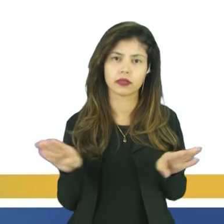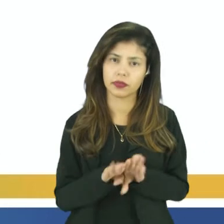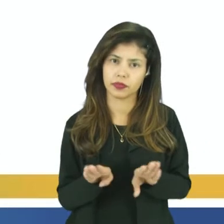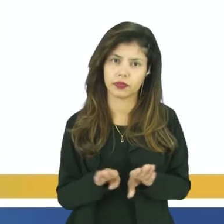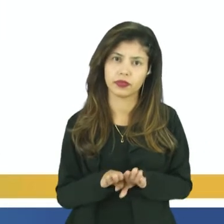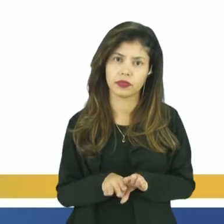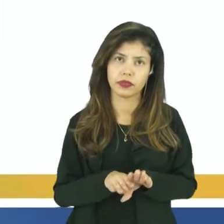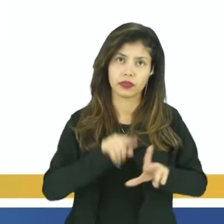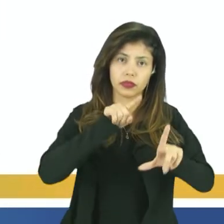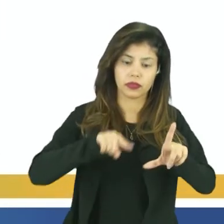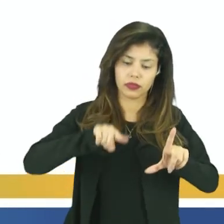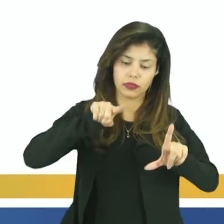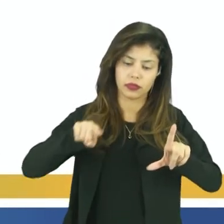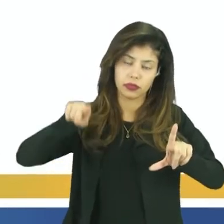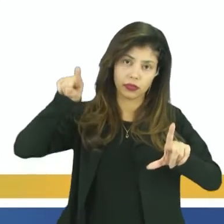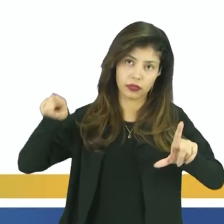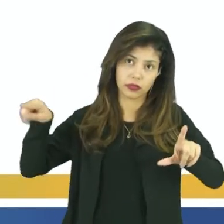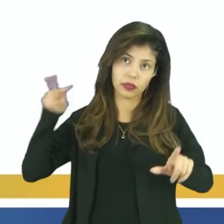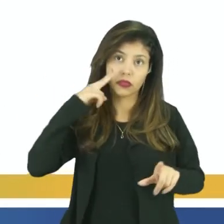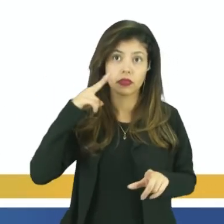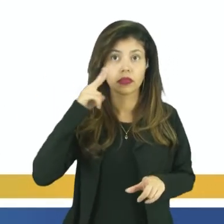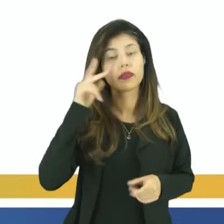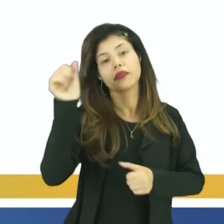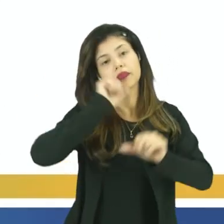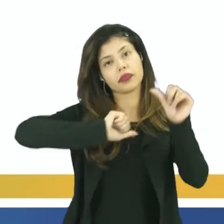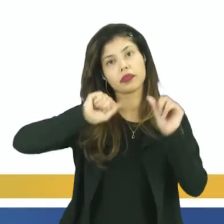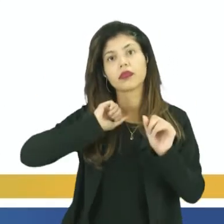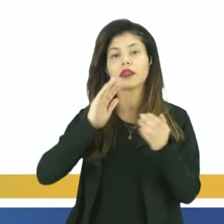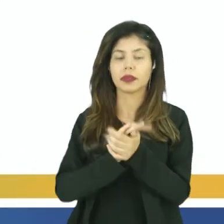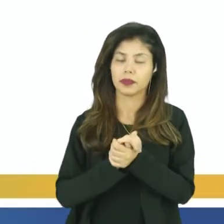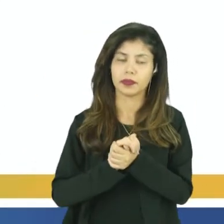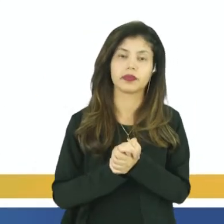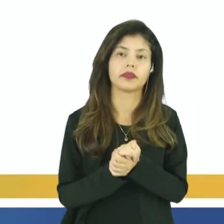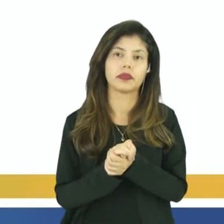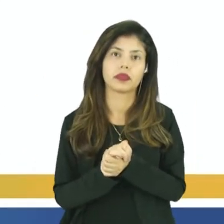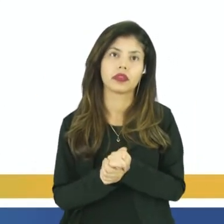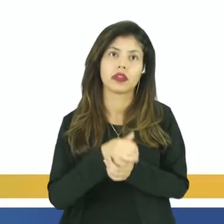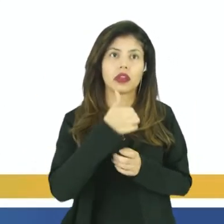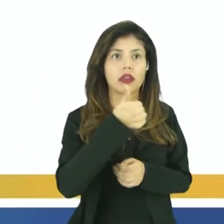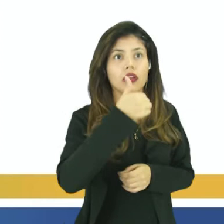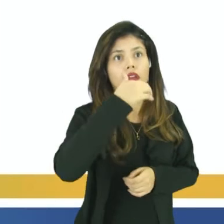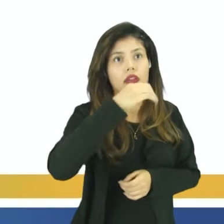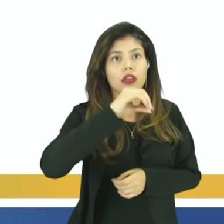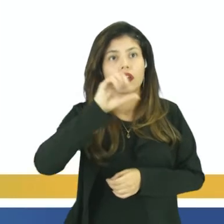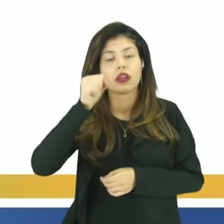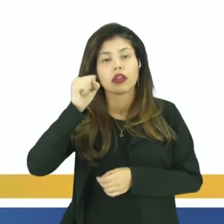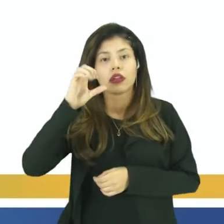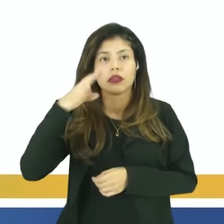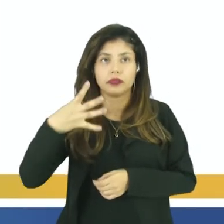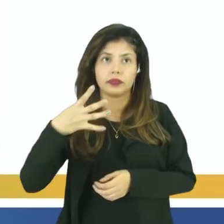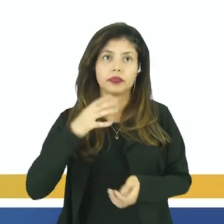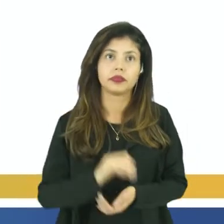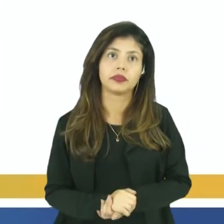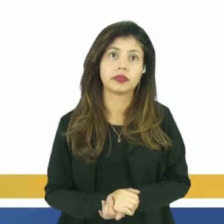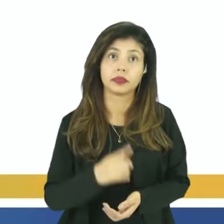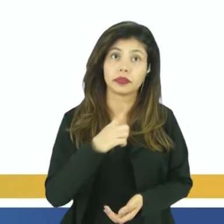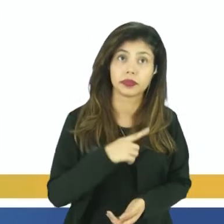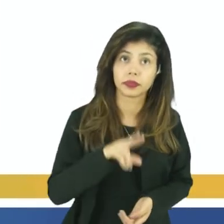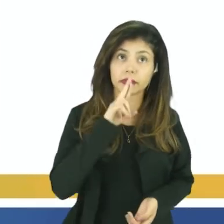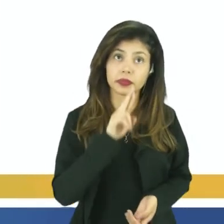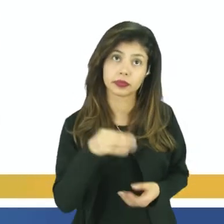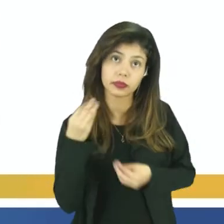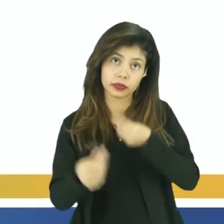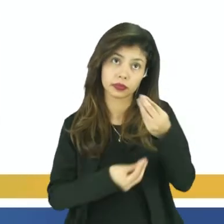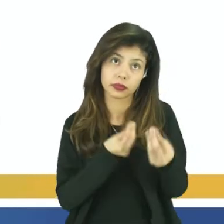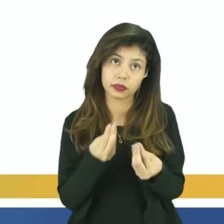o gráfico que vocês irão transpor, por exemplo, de 1984, ele tem